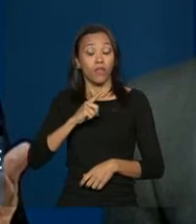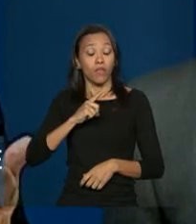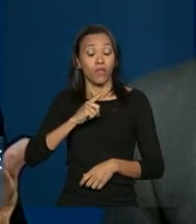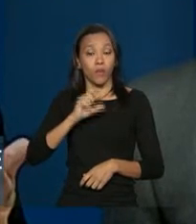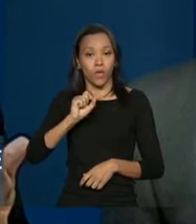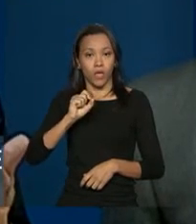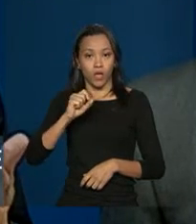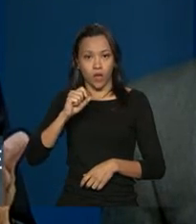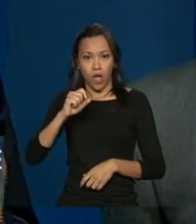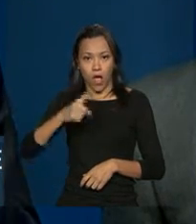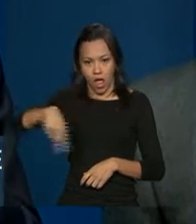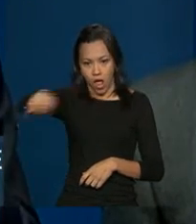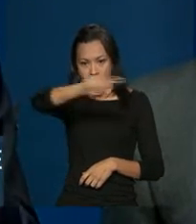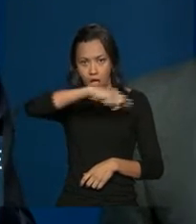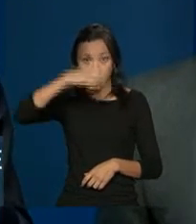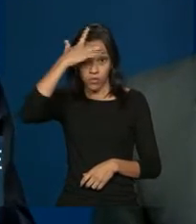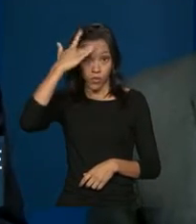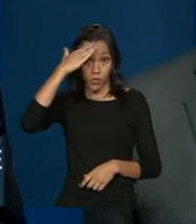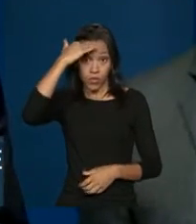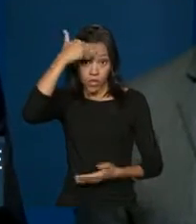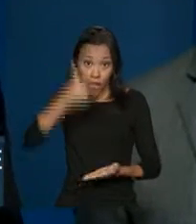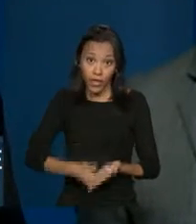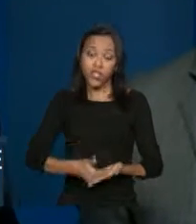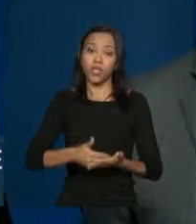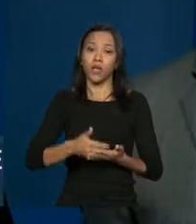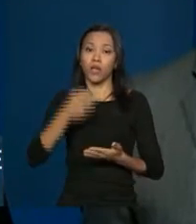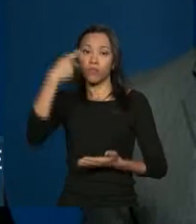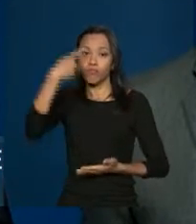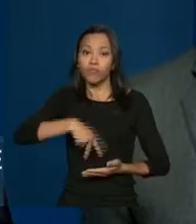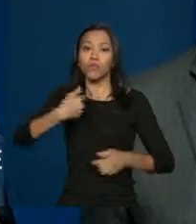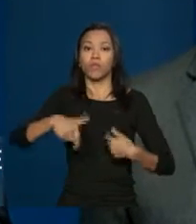no sistema. Vamos lembrar, esse é um